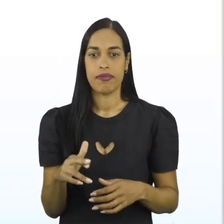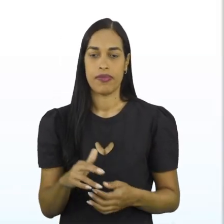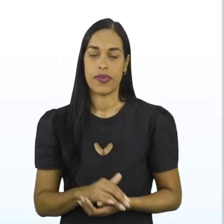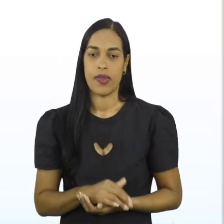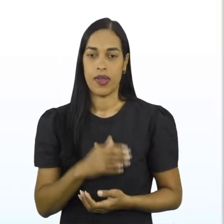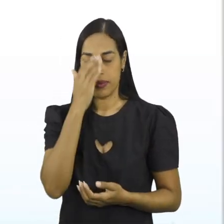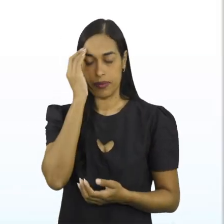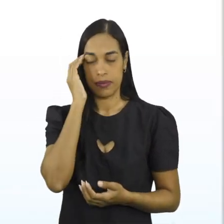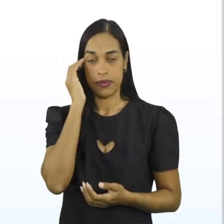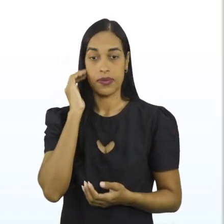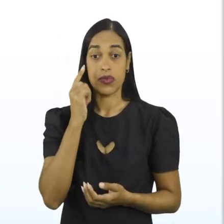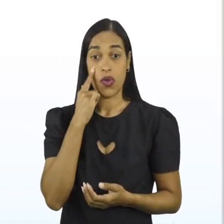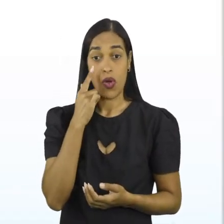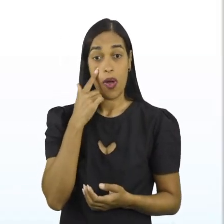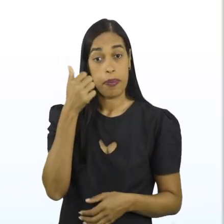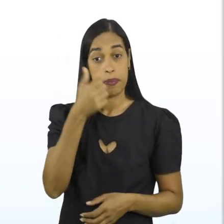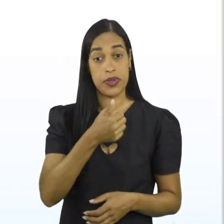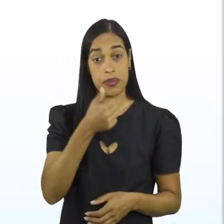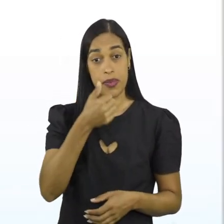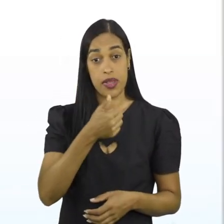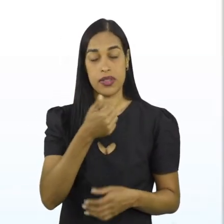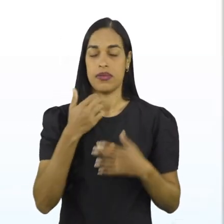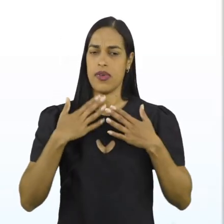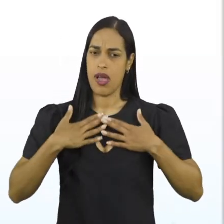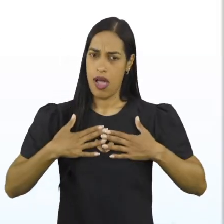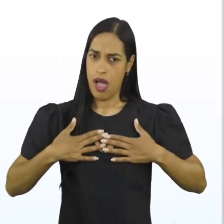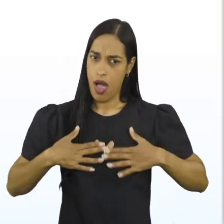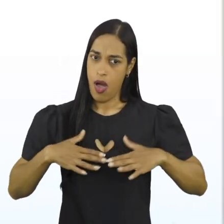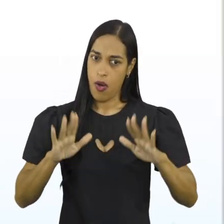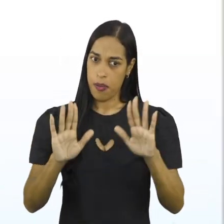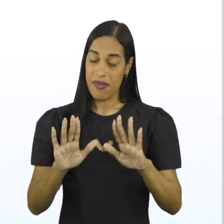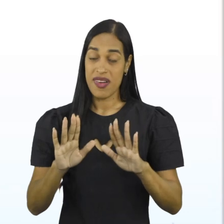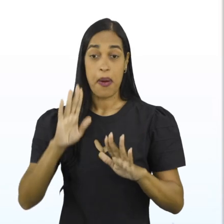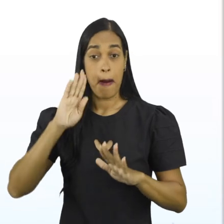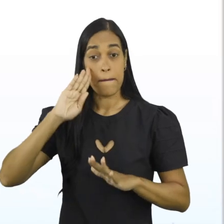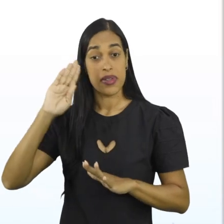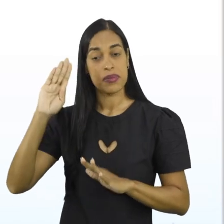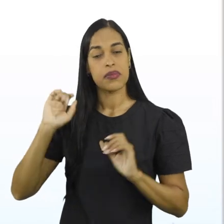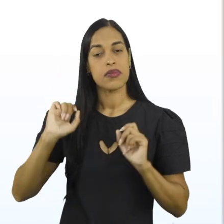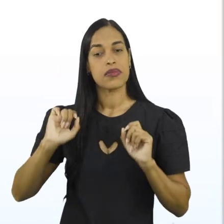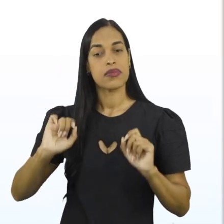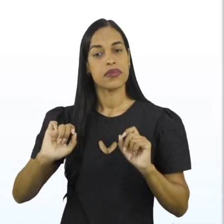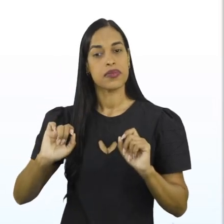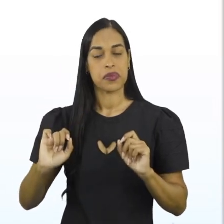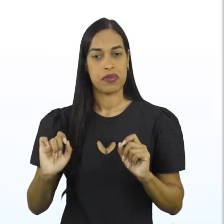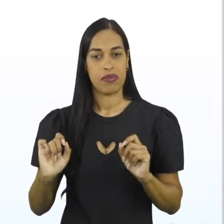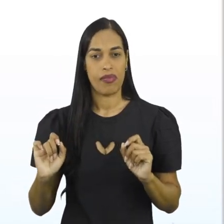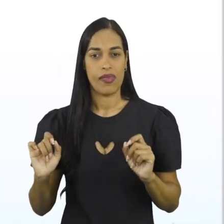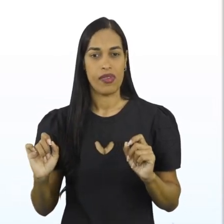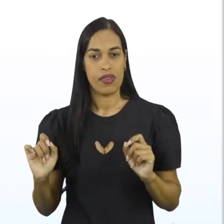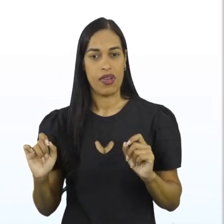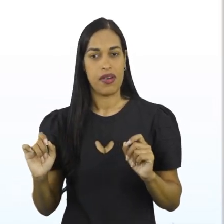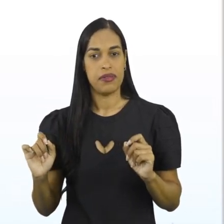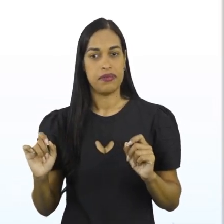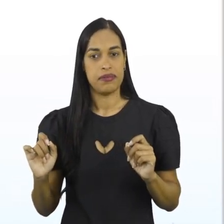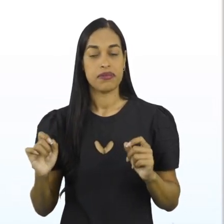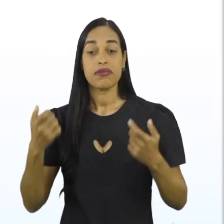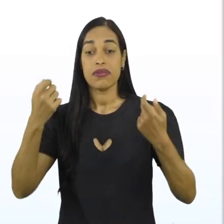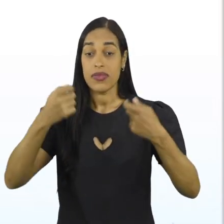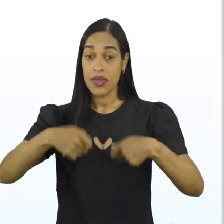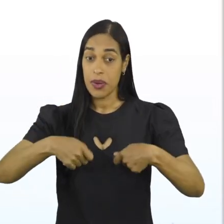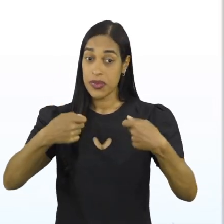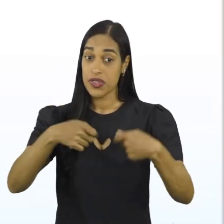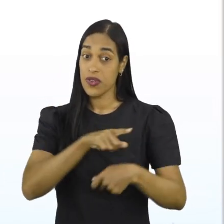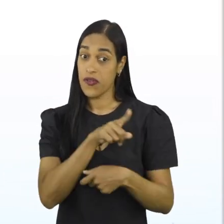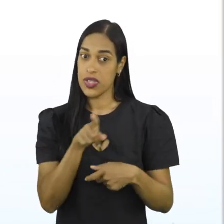Pronto. Primeira organela, vamos lá, com calma, tá? As principais. A primeira organela que eu preciso que vocês